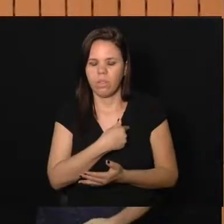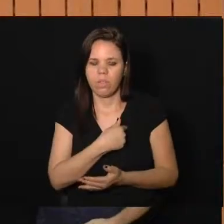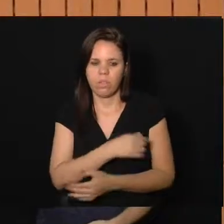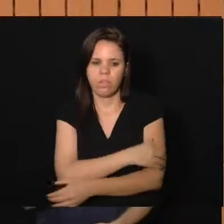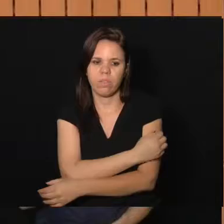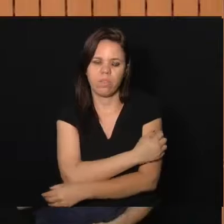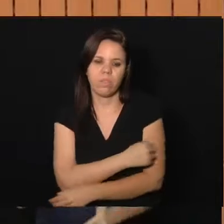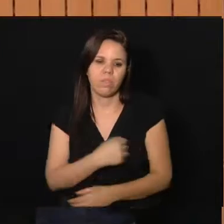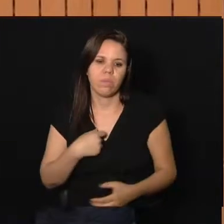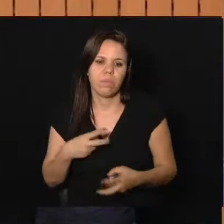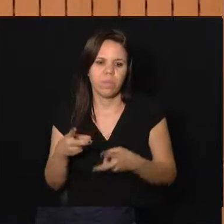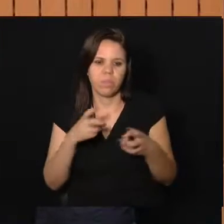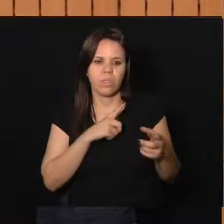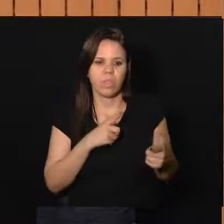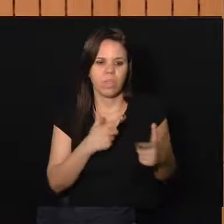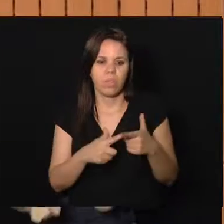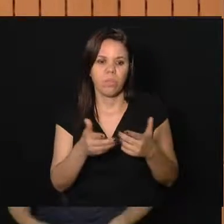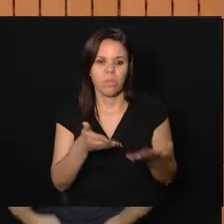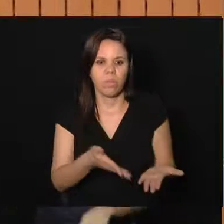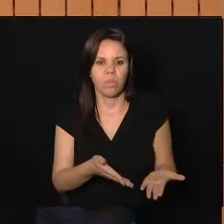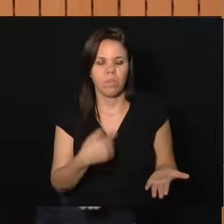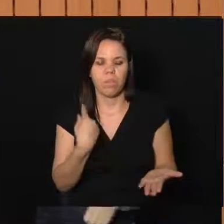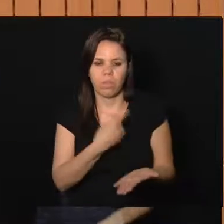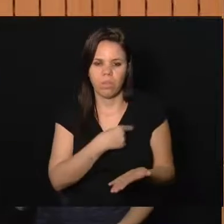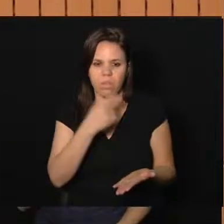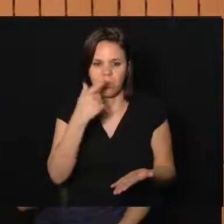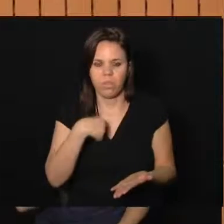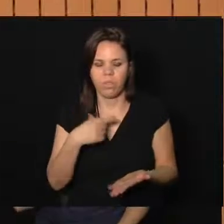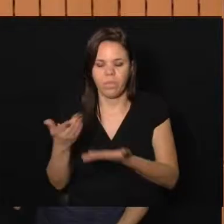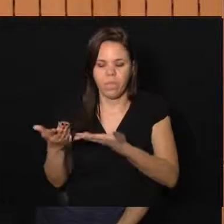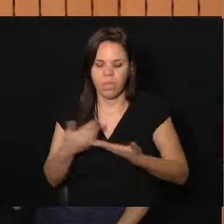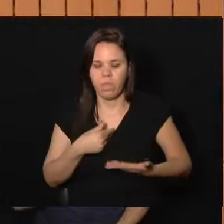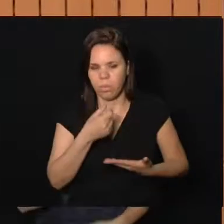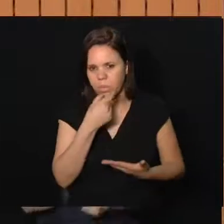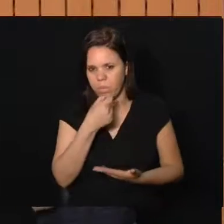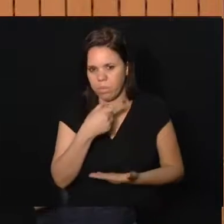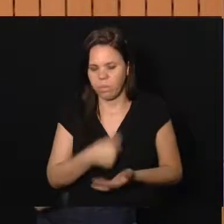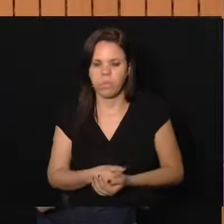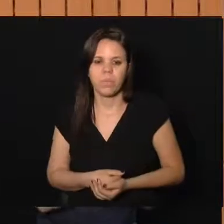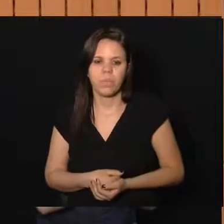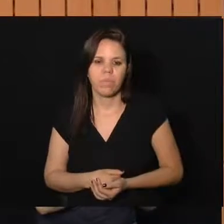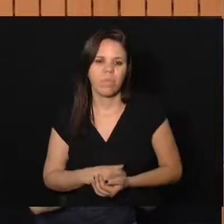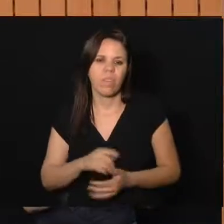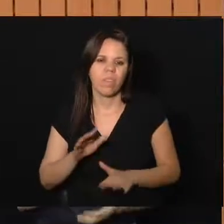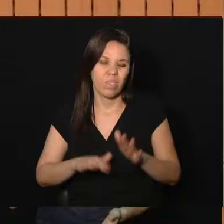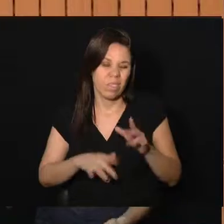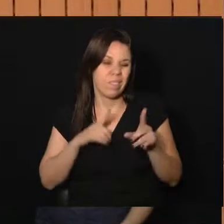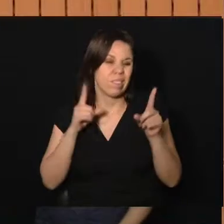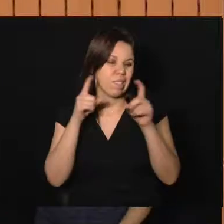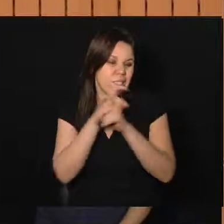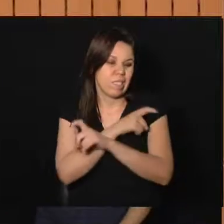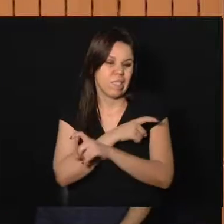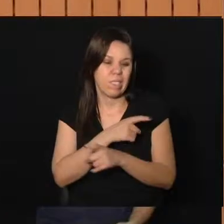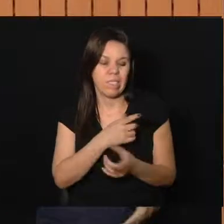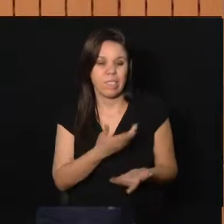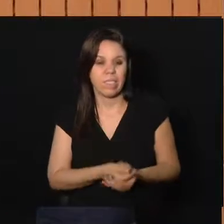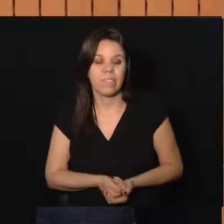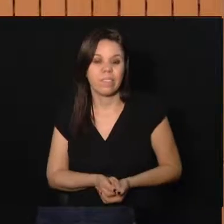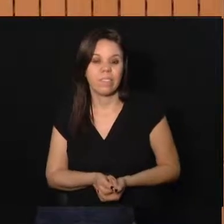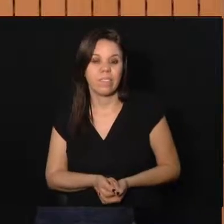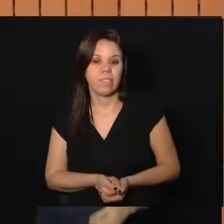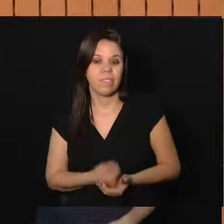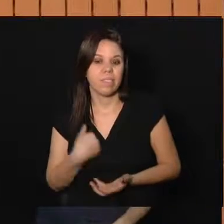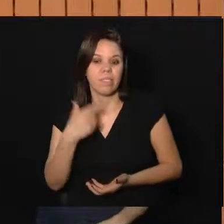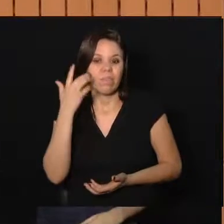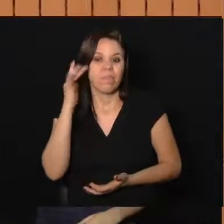dessa problemática, né, quando somos as pessoas que vamos receber o medicamento, temos muitas dificuldades. E a gente